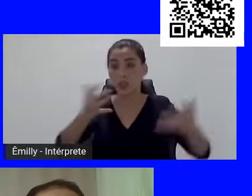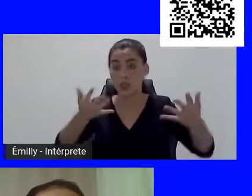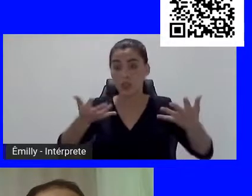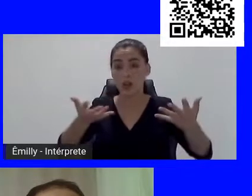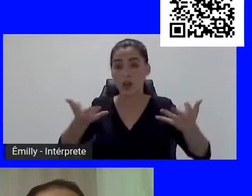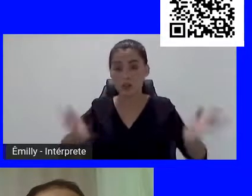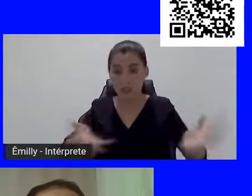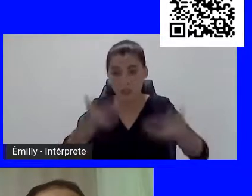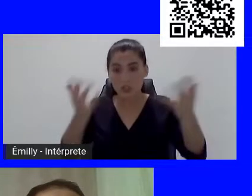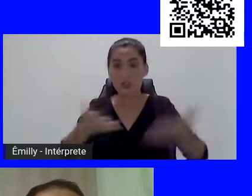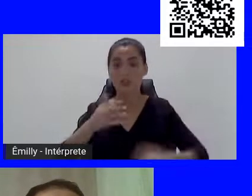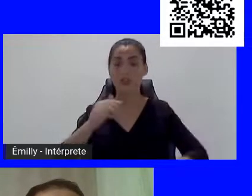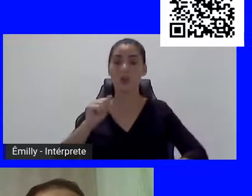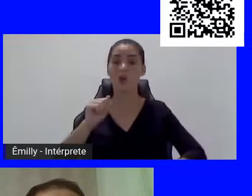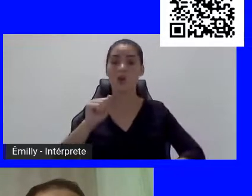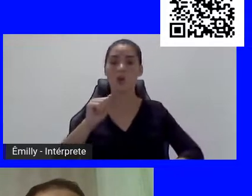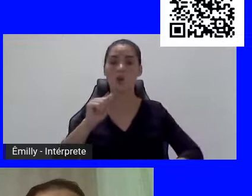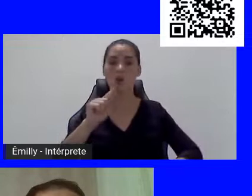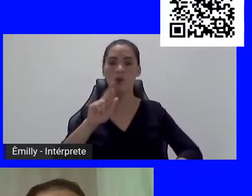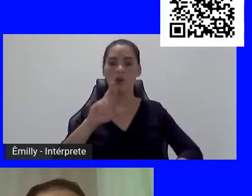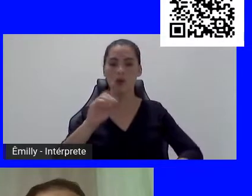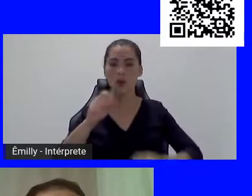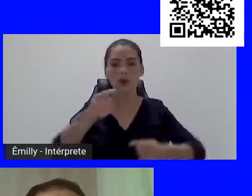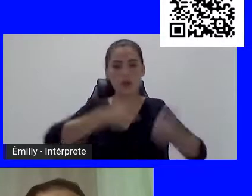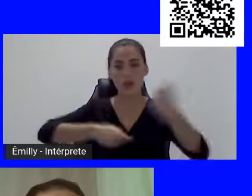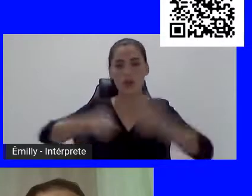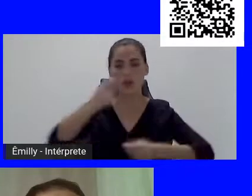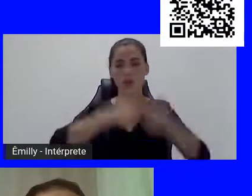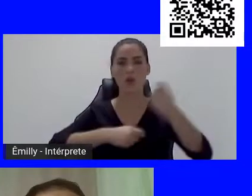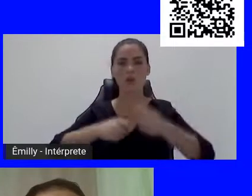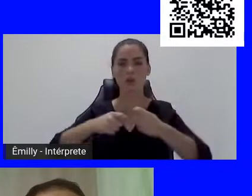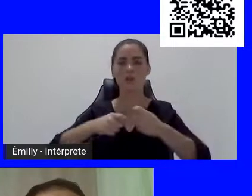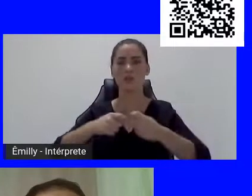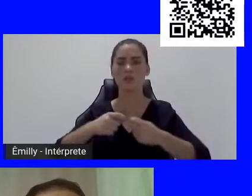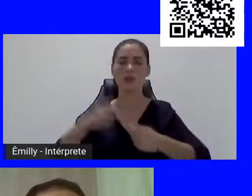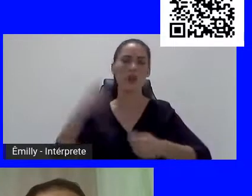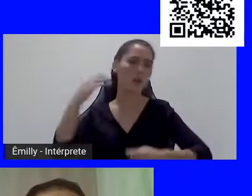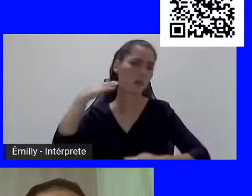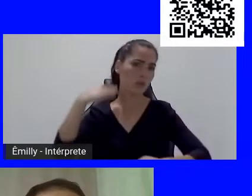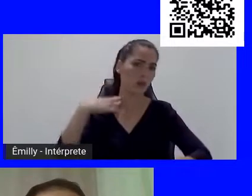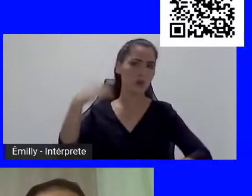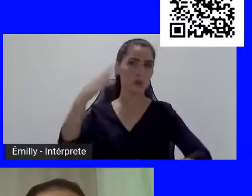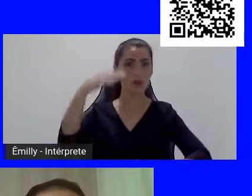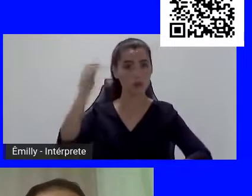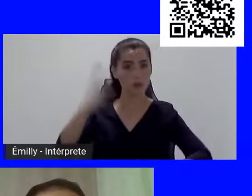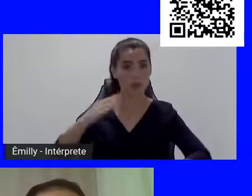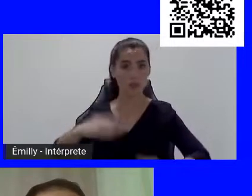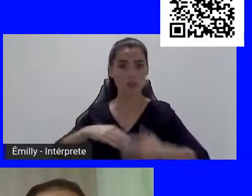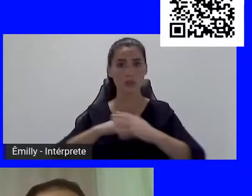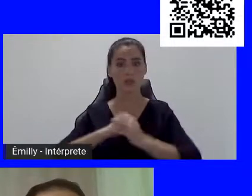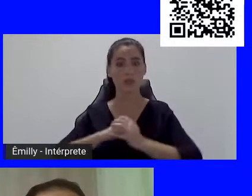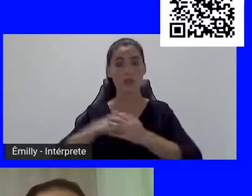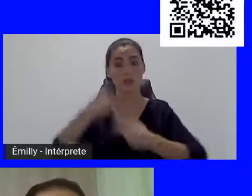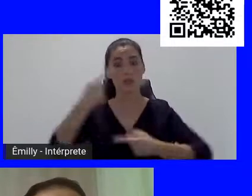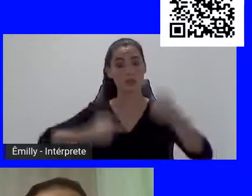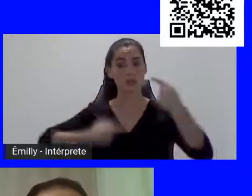é do meu estado, por exemplo. Os fundos constitucionais são geridos pelos bancos públicos. Então, é uma discussão complicada. Você vai privatizar como? Então,